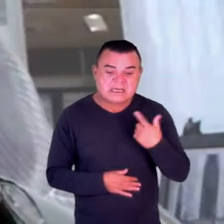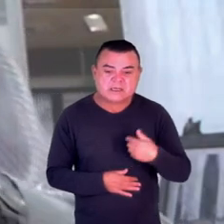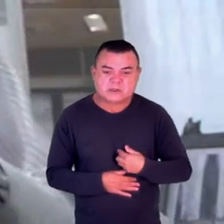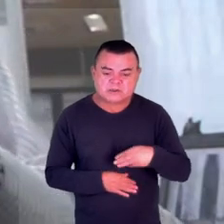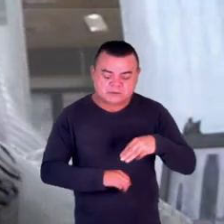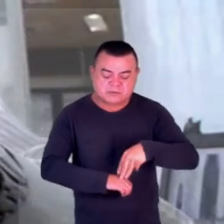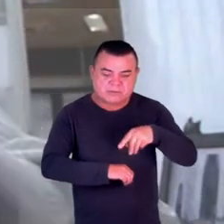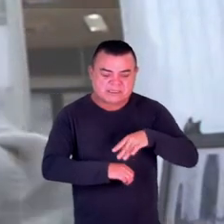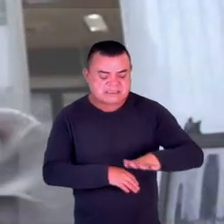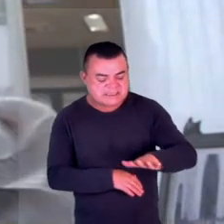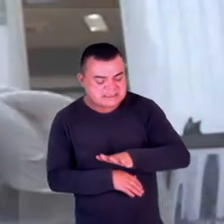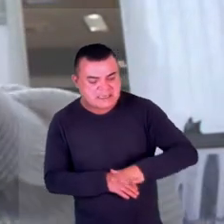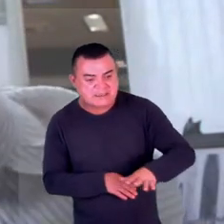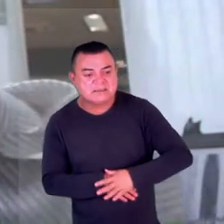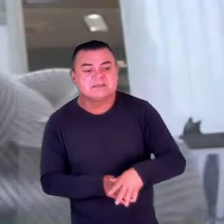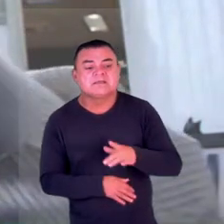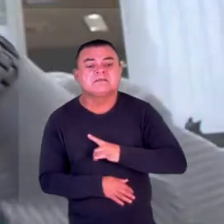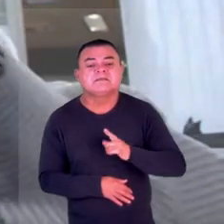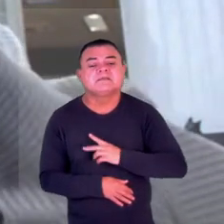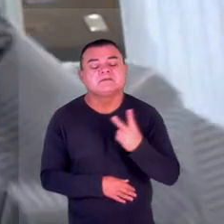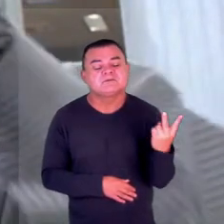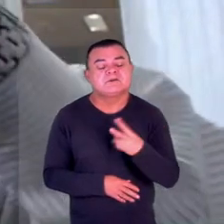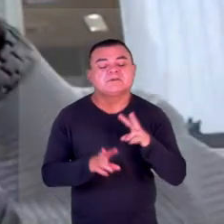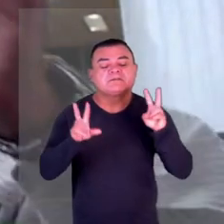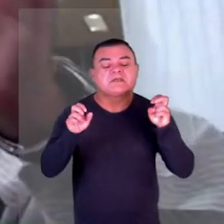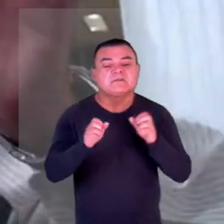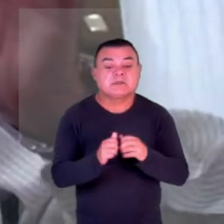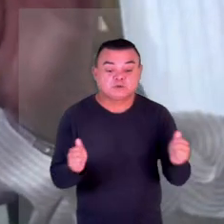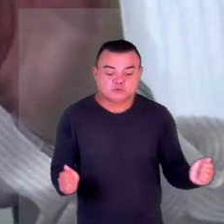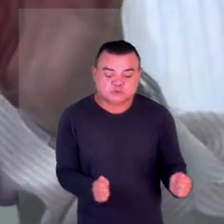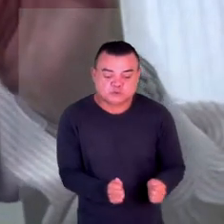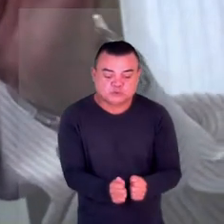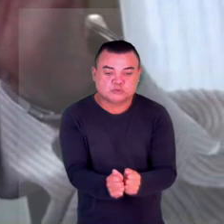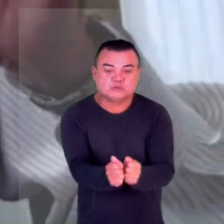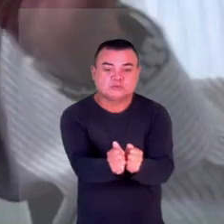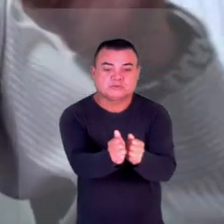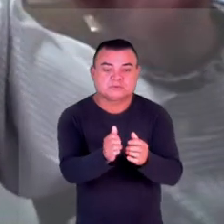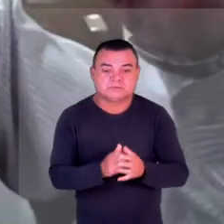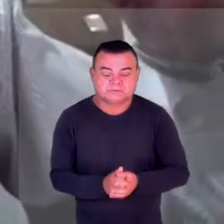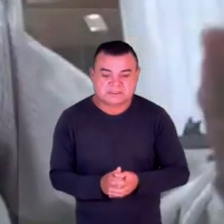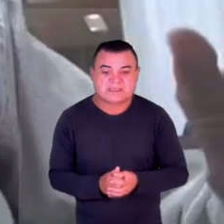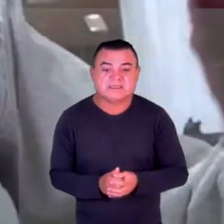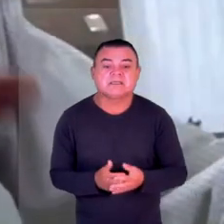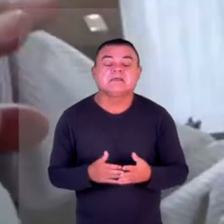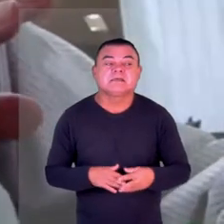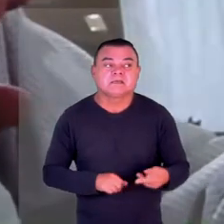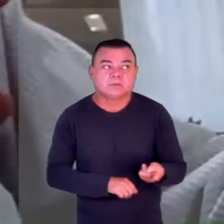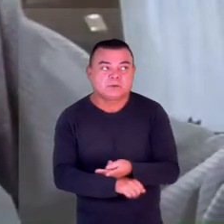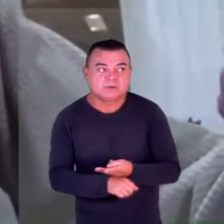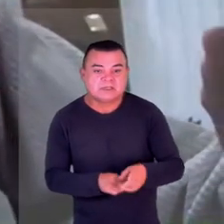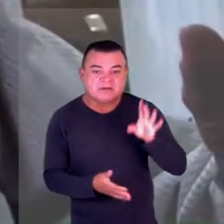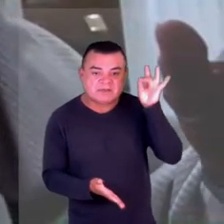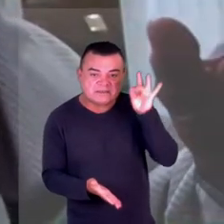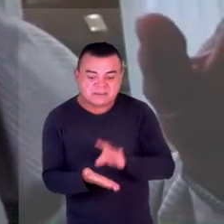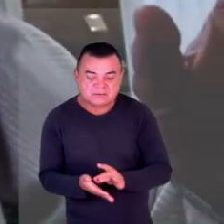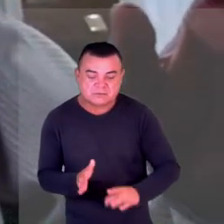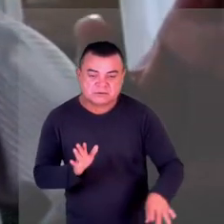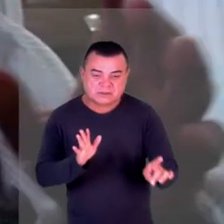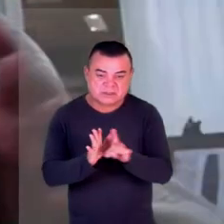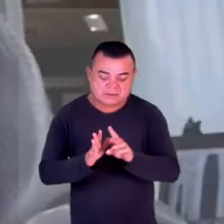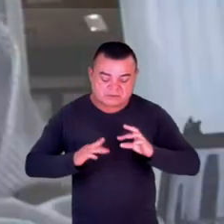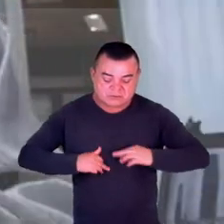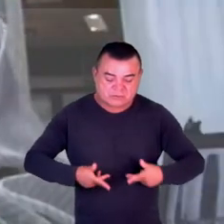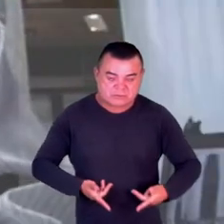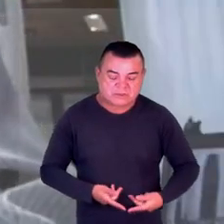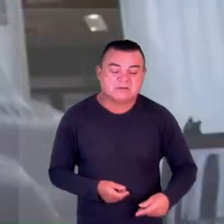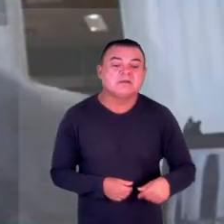de ter esses dois temas caminhando conjuntamente né a a busca da efetivação do direito humano Alimentação